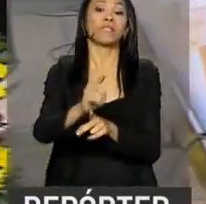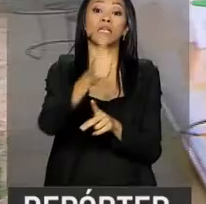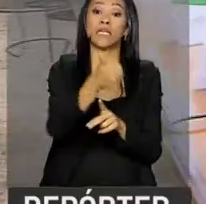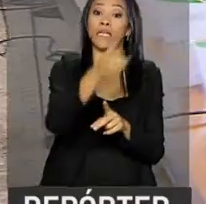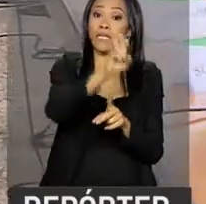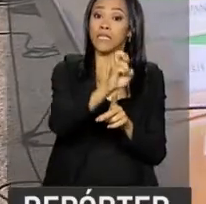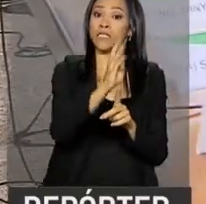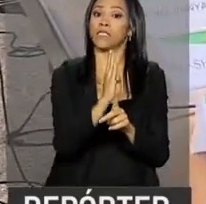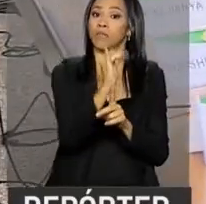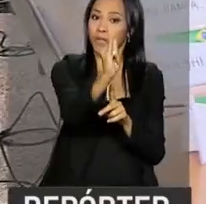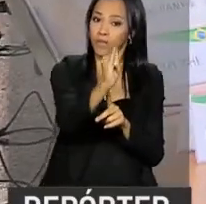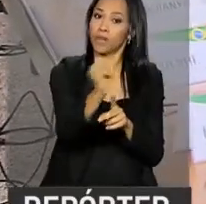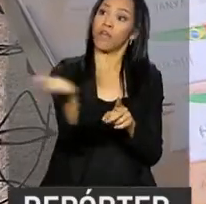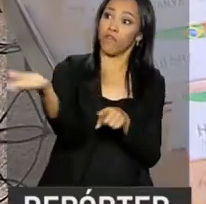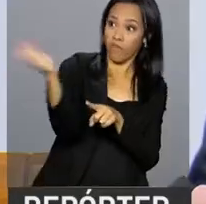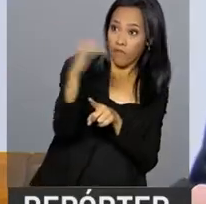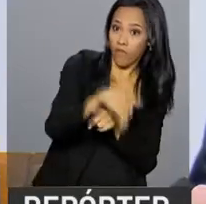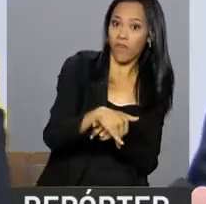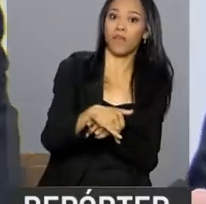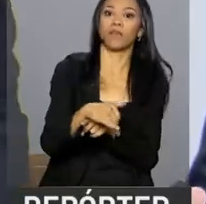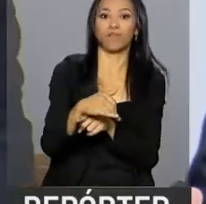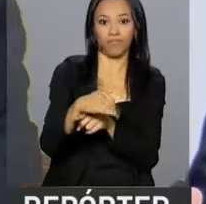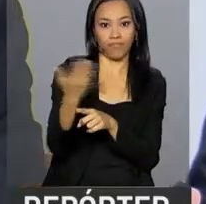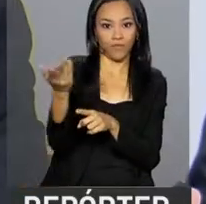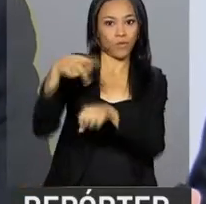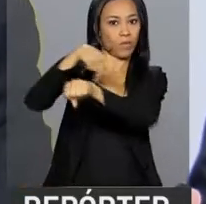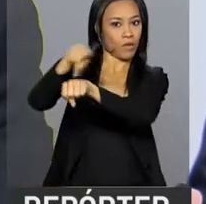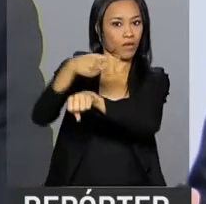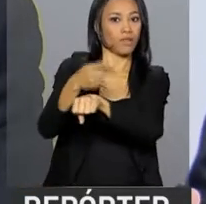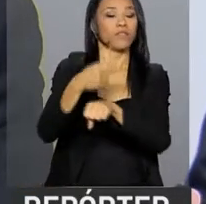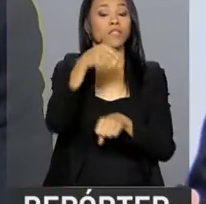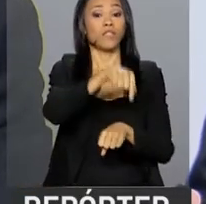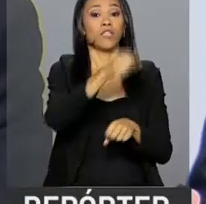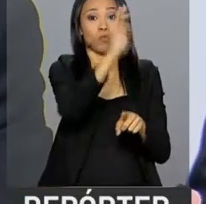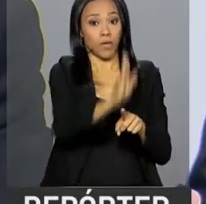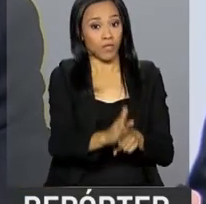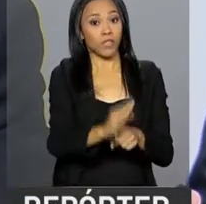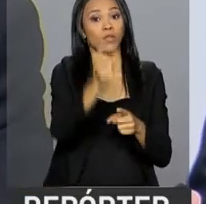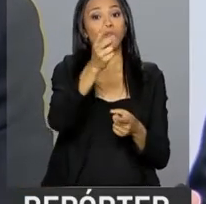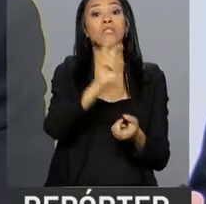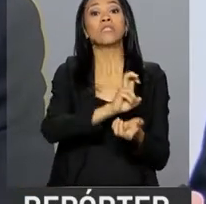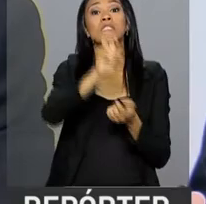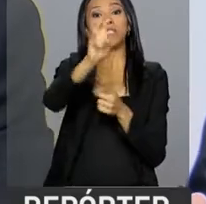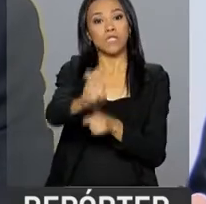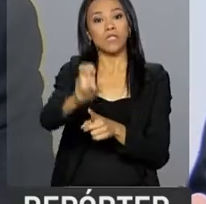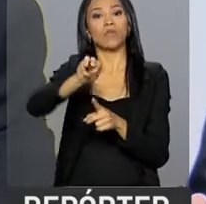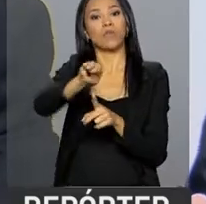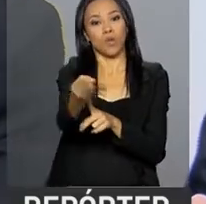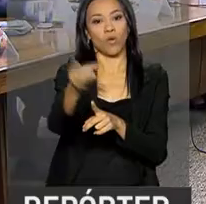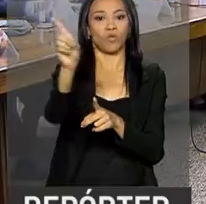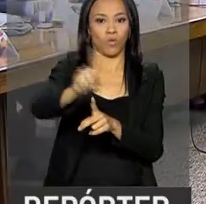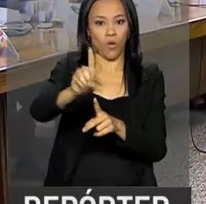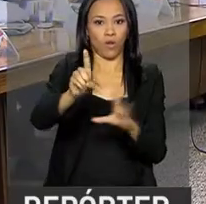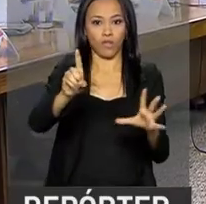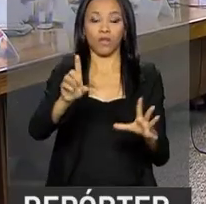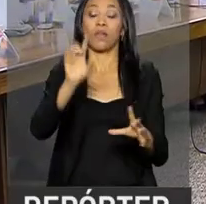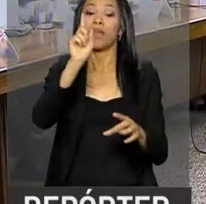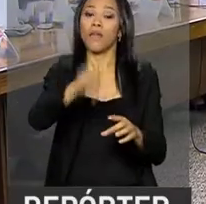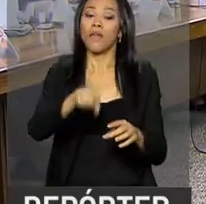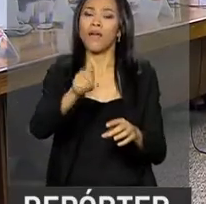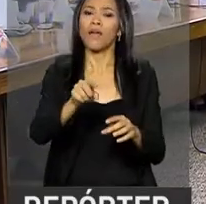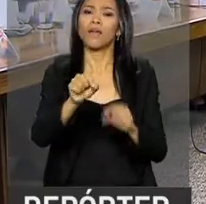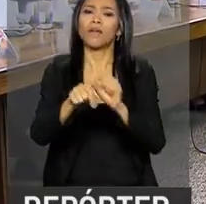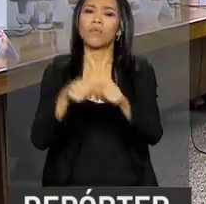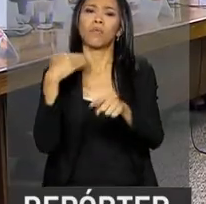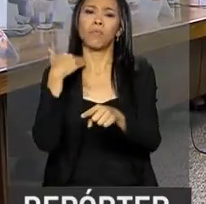bilhões vindos os chineses uma contrapartida brasileira de 5 bilhões de dólares disponibilizados por instituições financeiras